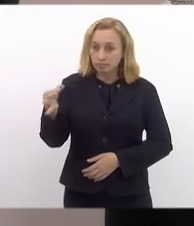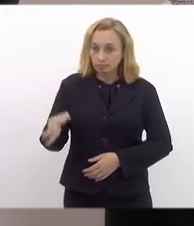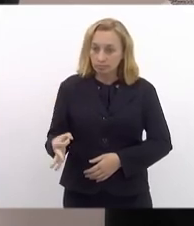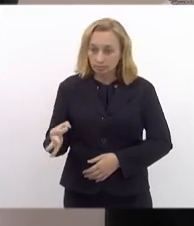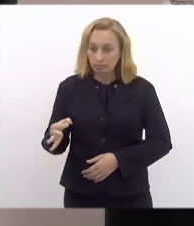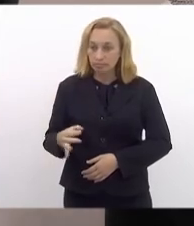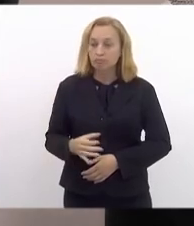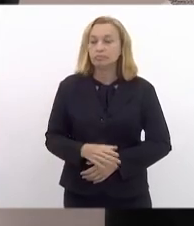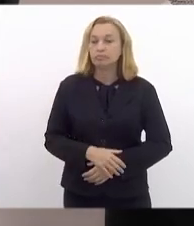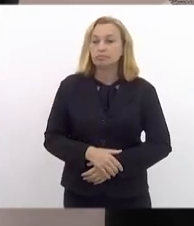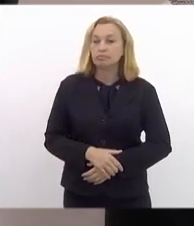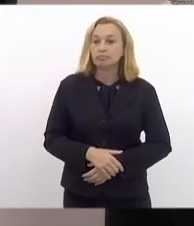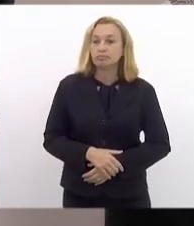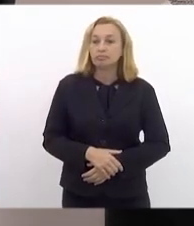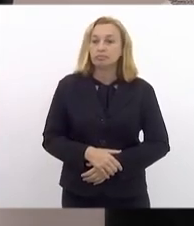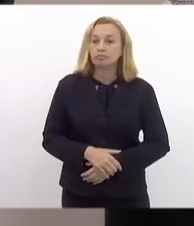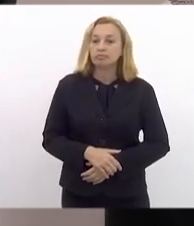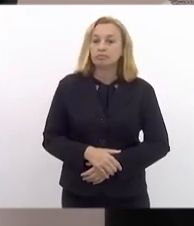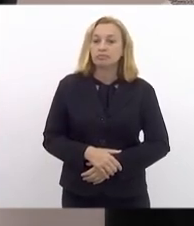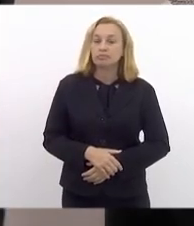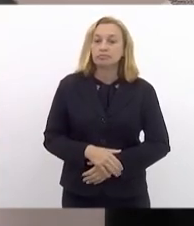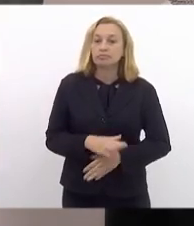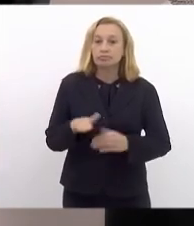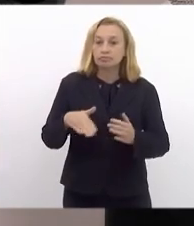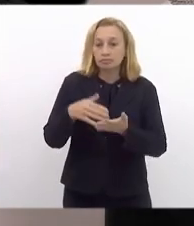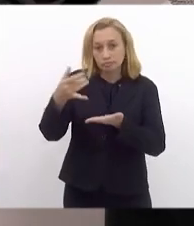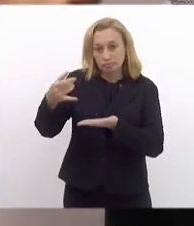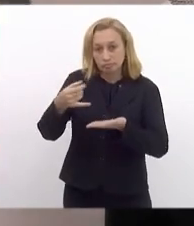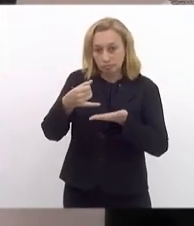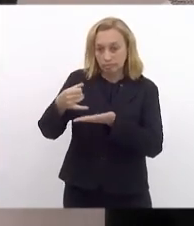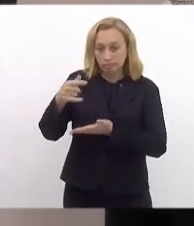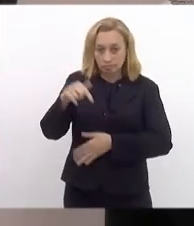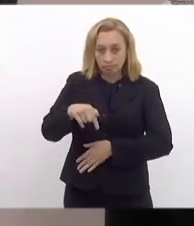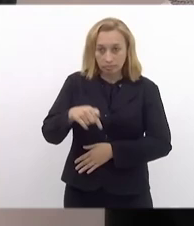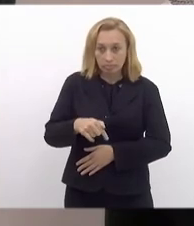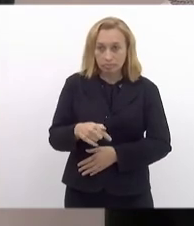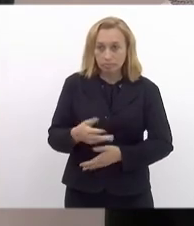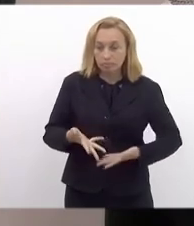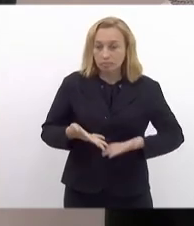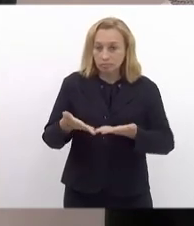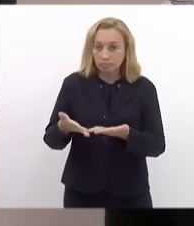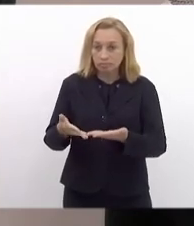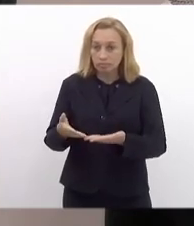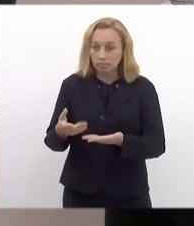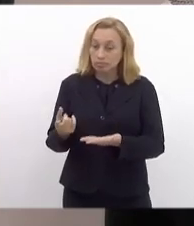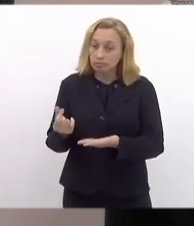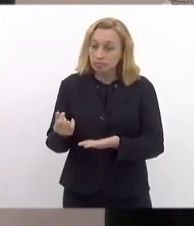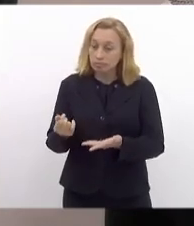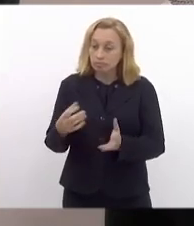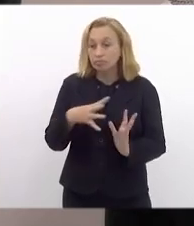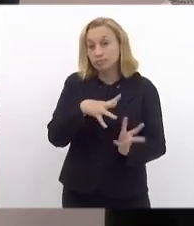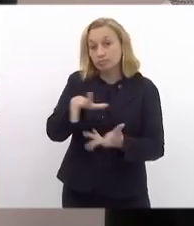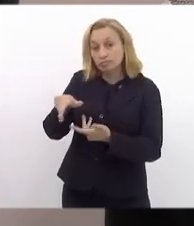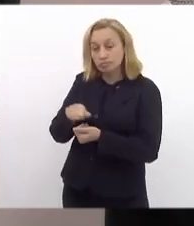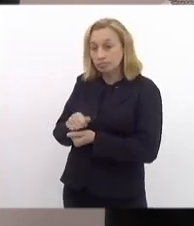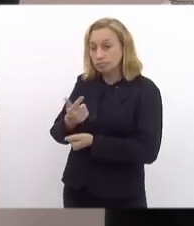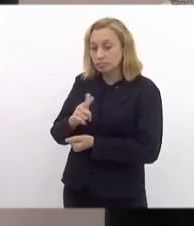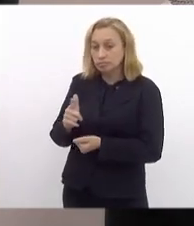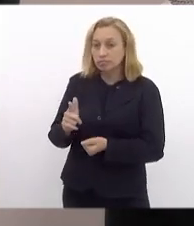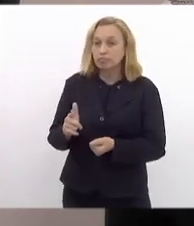hospedeiro cai toda aqui né porque não tá oferecendo essas taxas no mundo